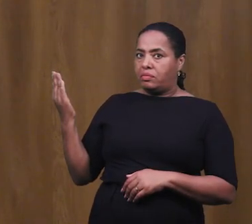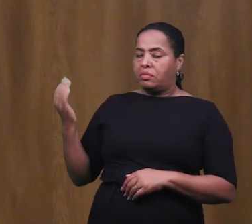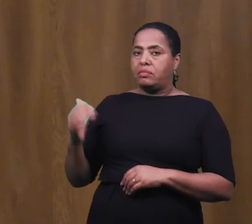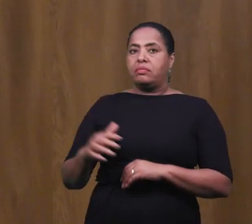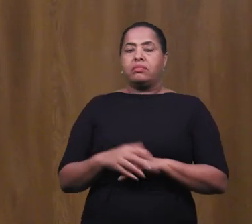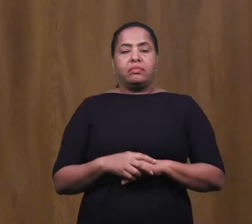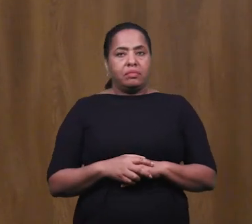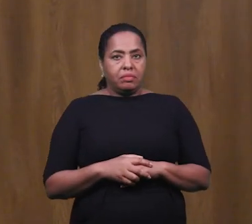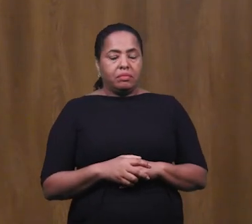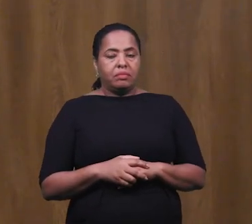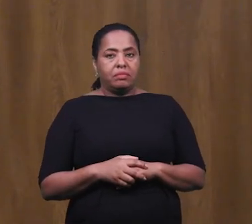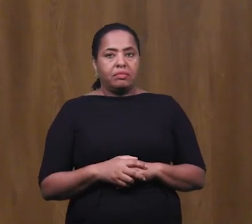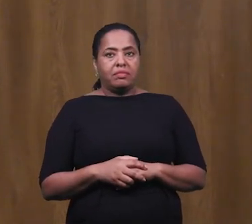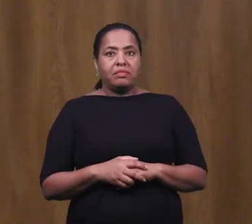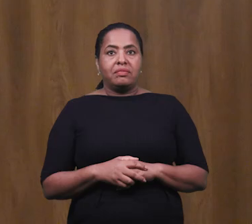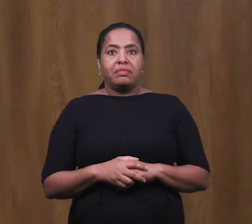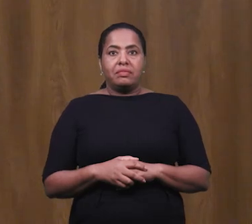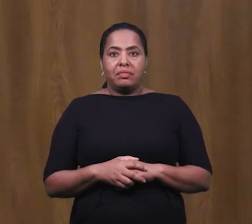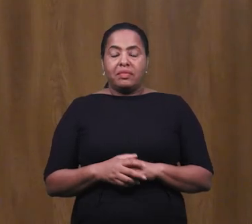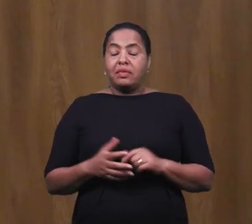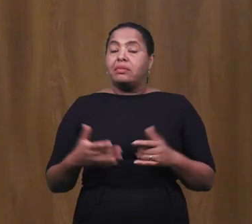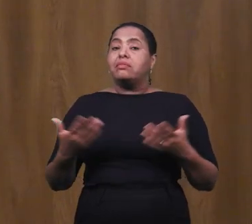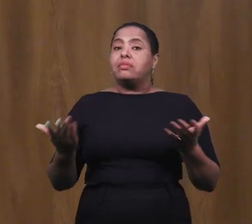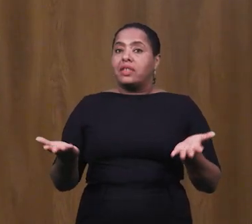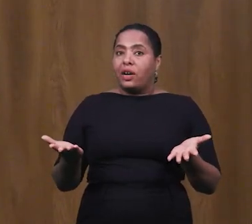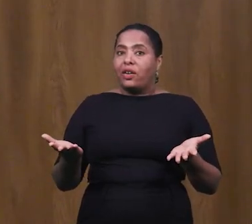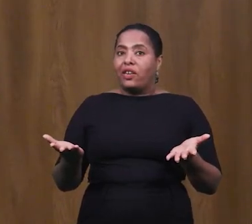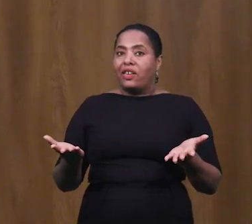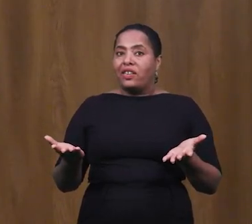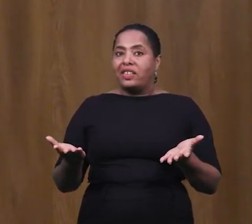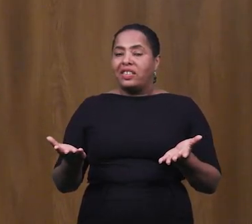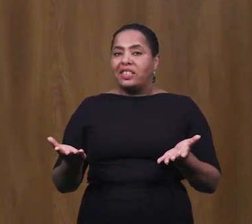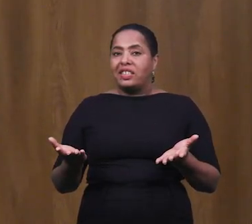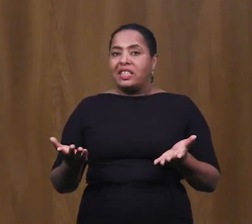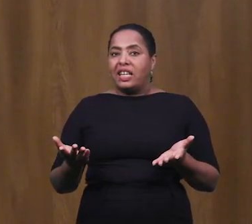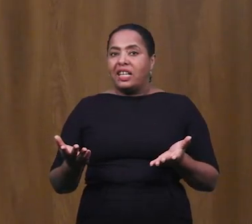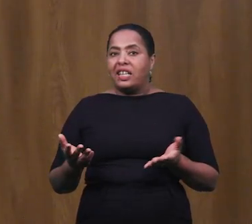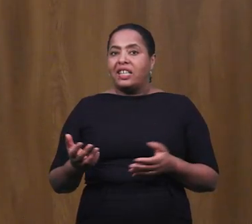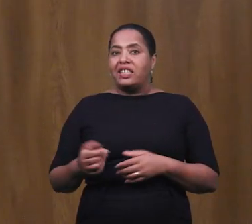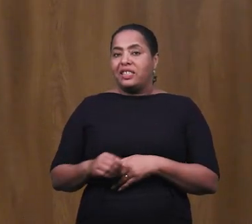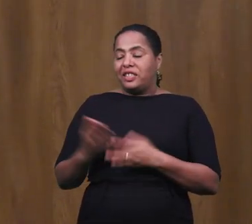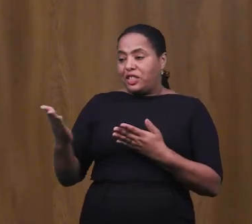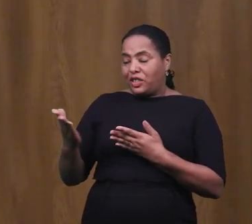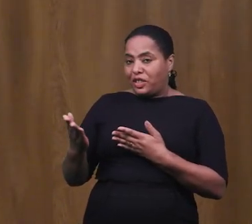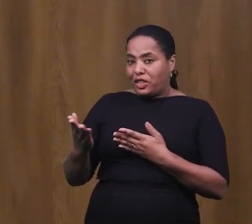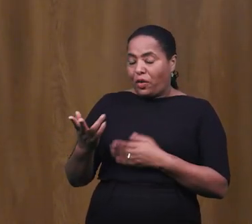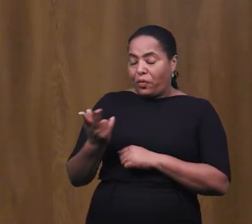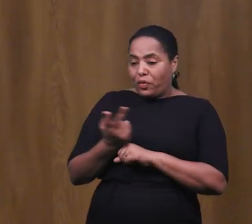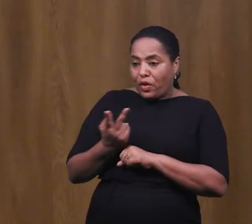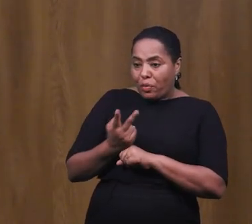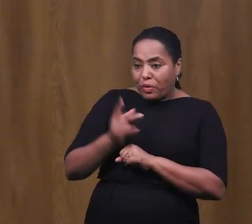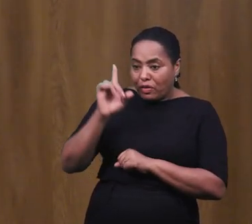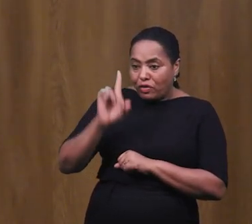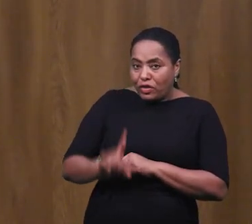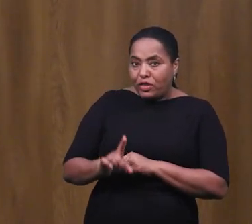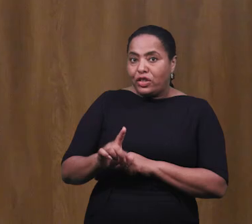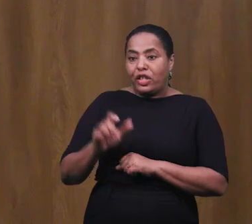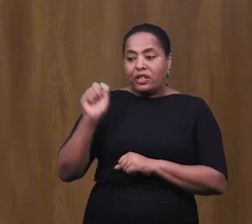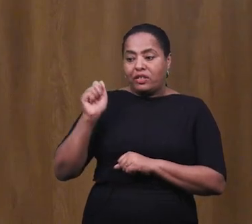Esse é o sinal de advogado. E aí, quando formos buscar a nossa aposentadoria e